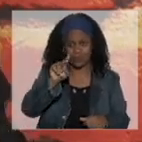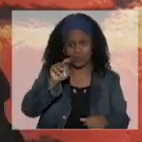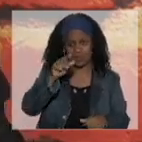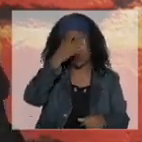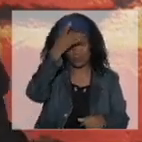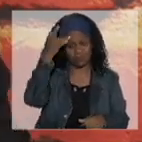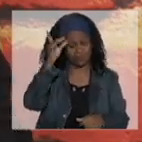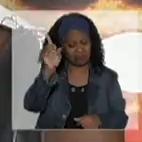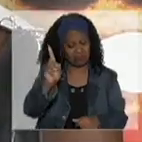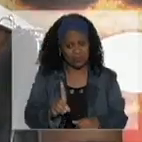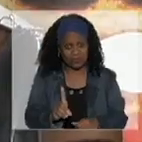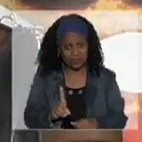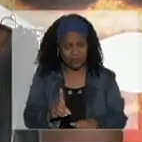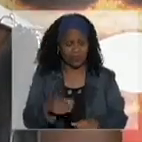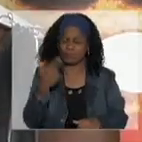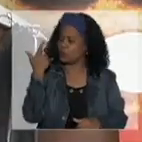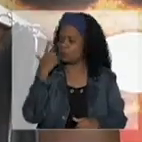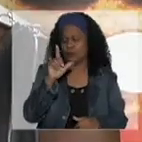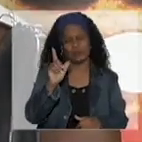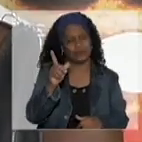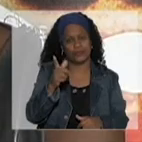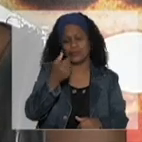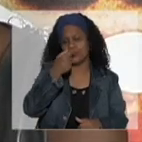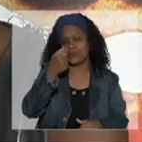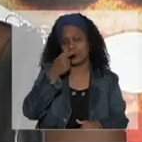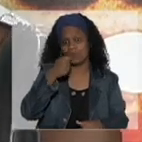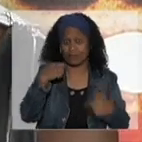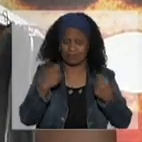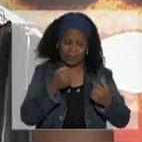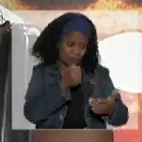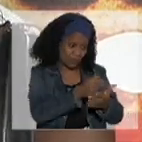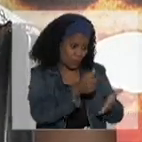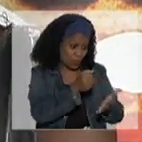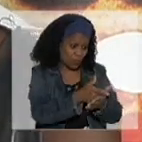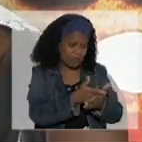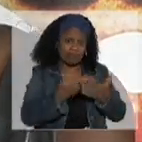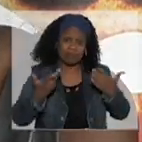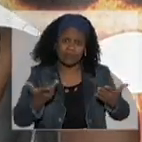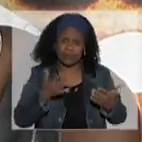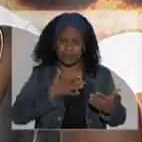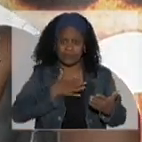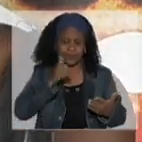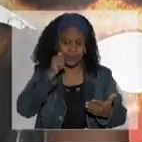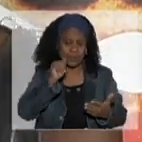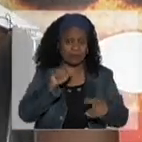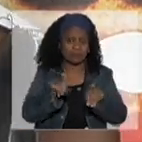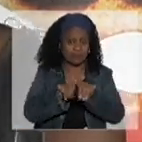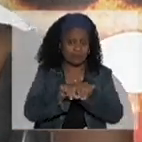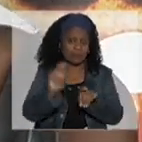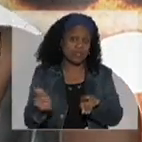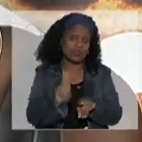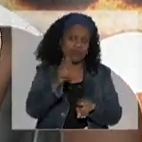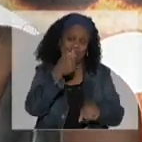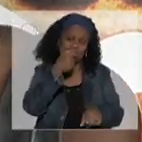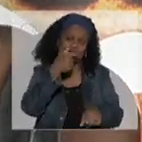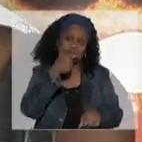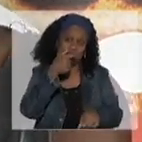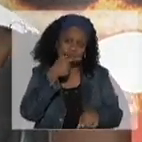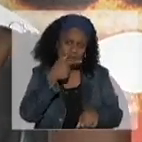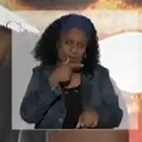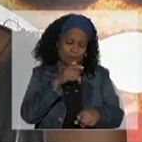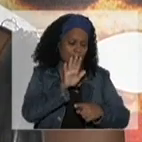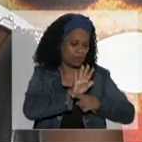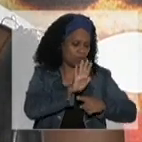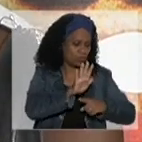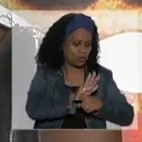remédios não isso bem precária que nem remédio conseguindo pegar tudo que comprar sendo que o irmão também usa remédios fraldas é